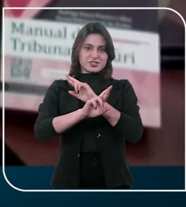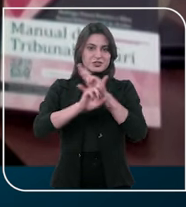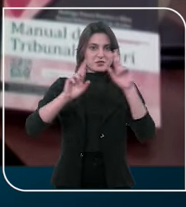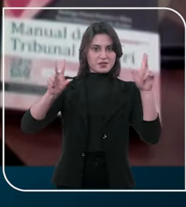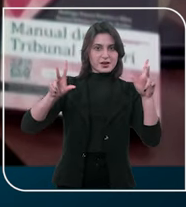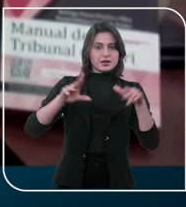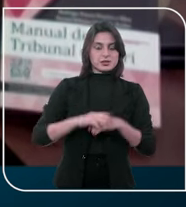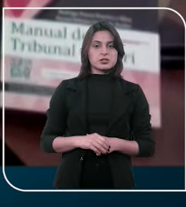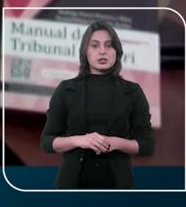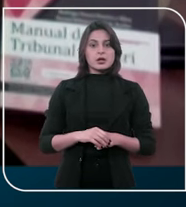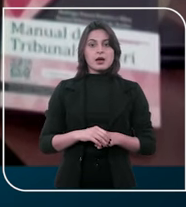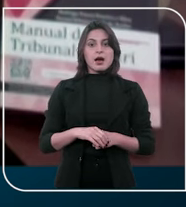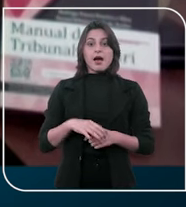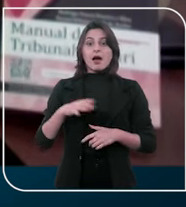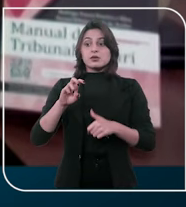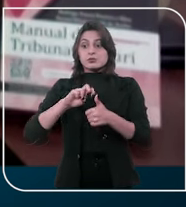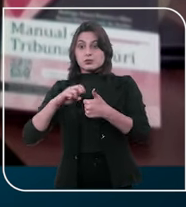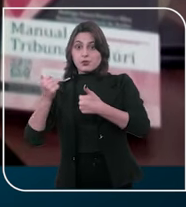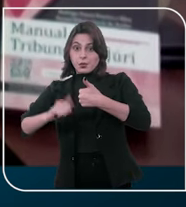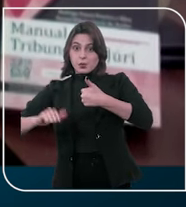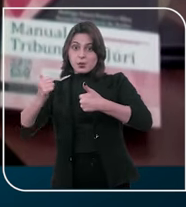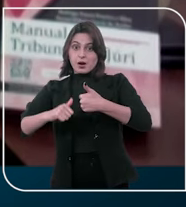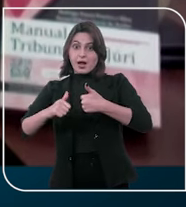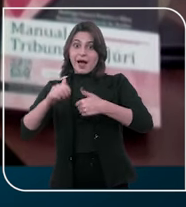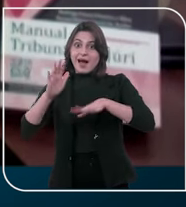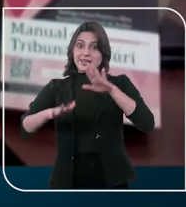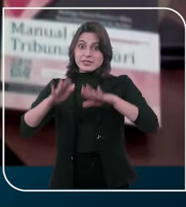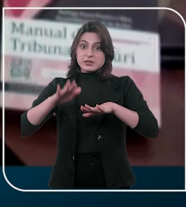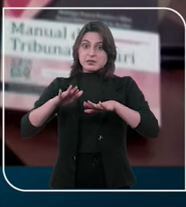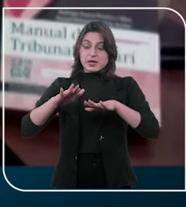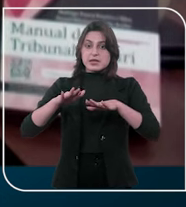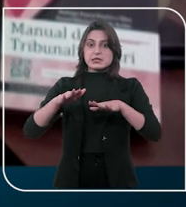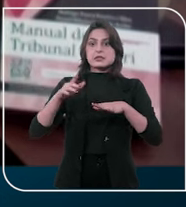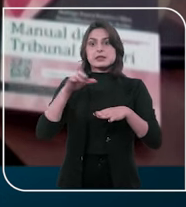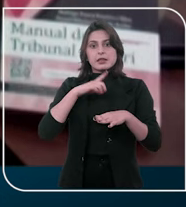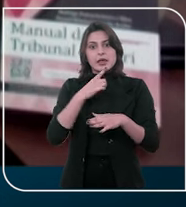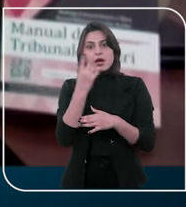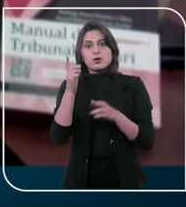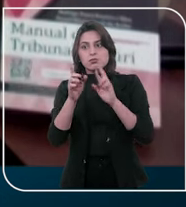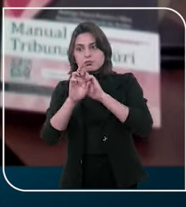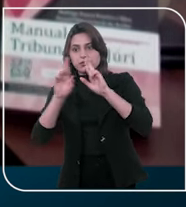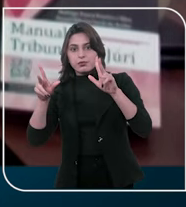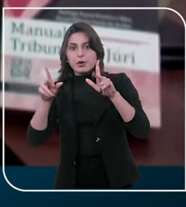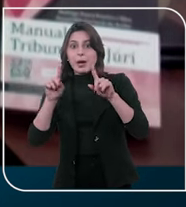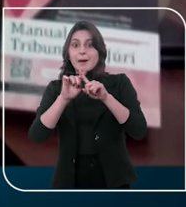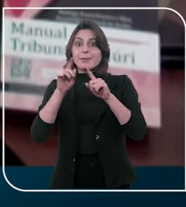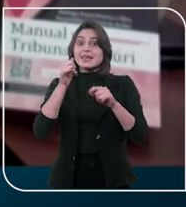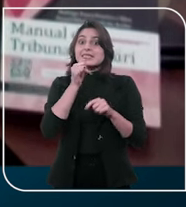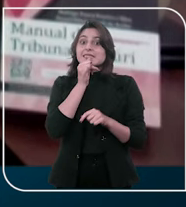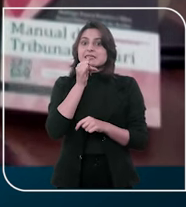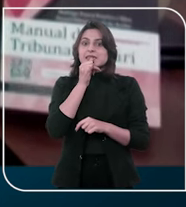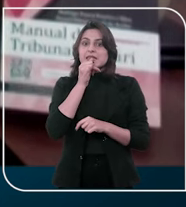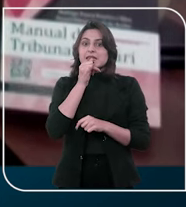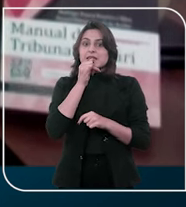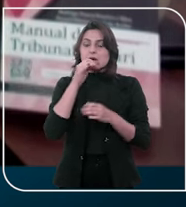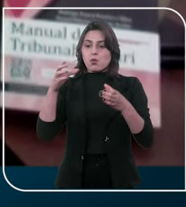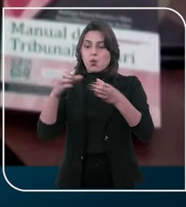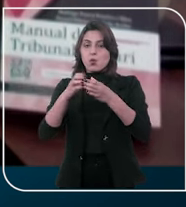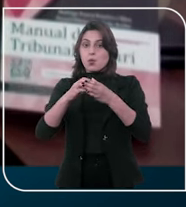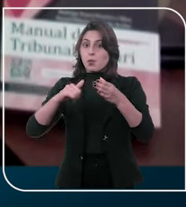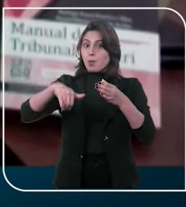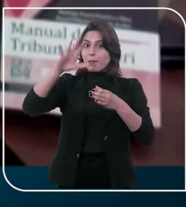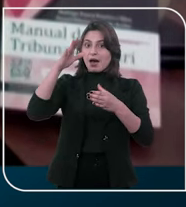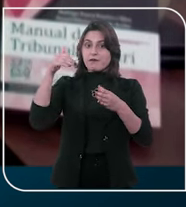E essa extração por intermédio de quesitos, que nada mais são do que perguntas, para aqueles que não sabem, que vão seguir uma